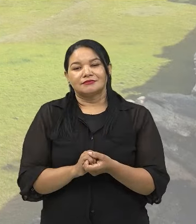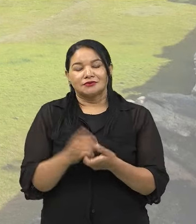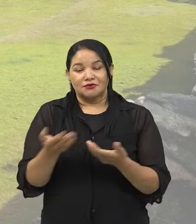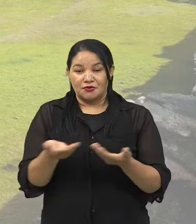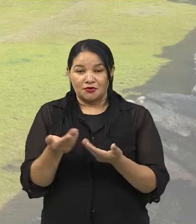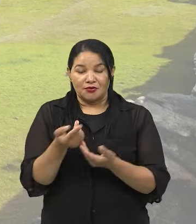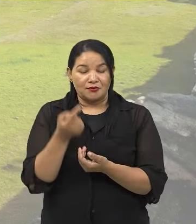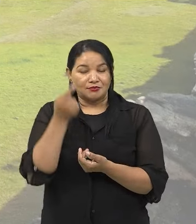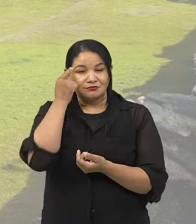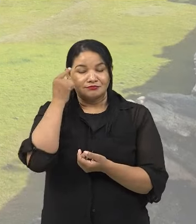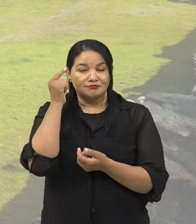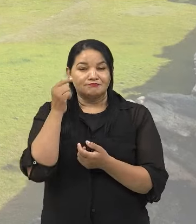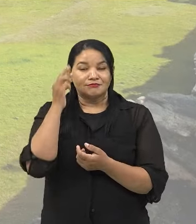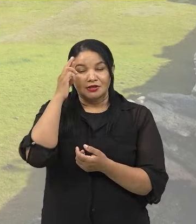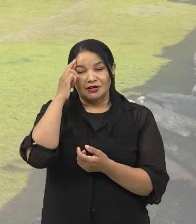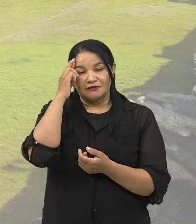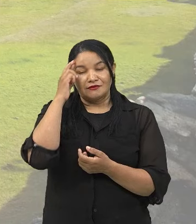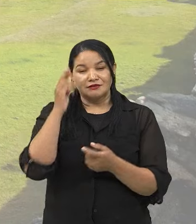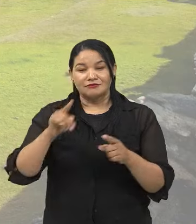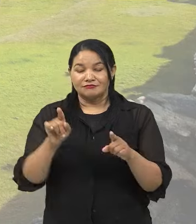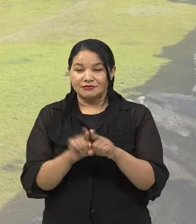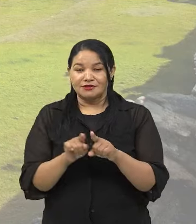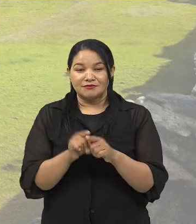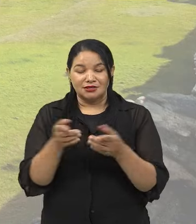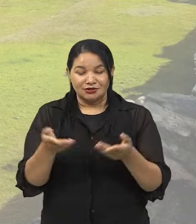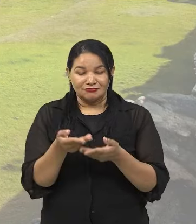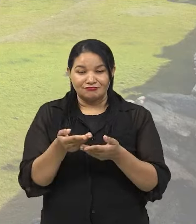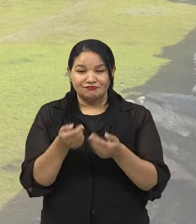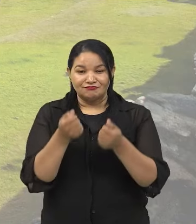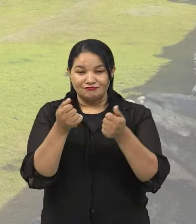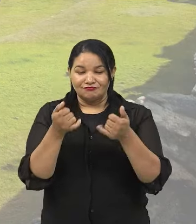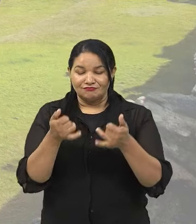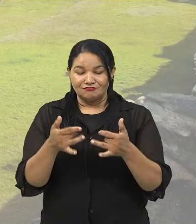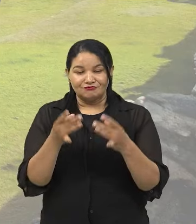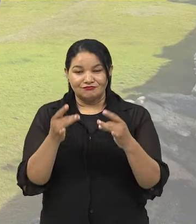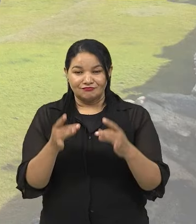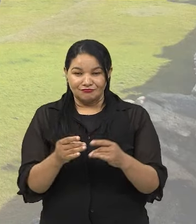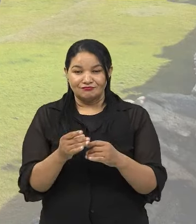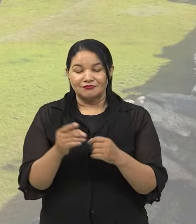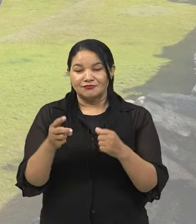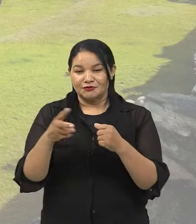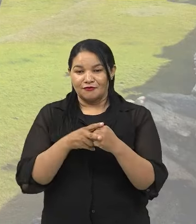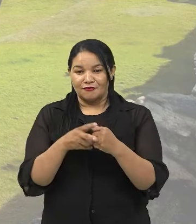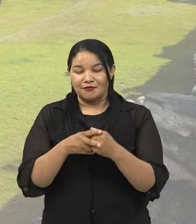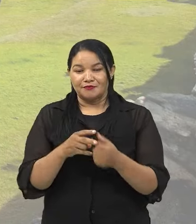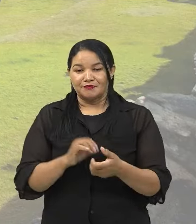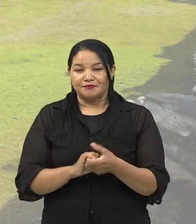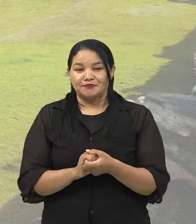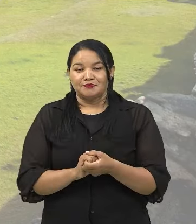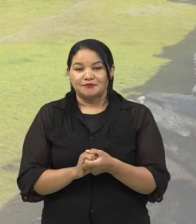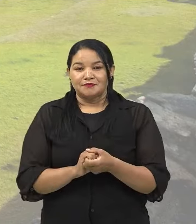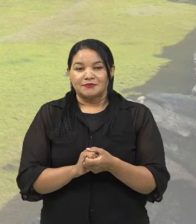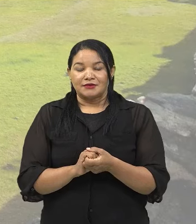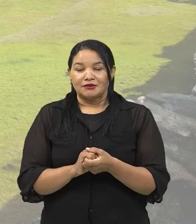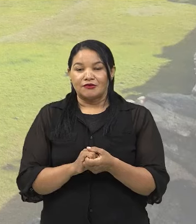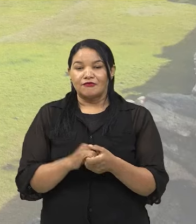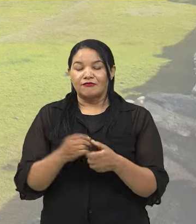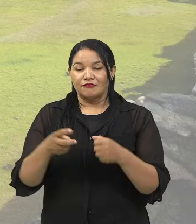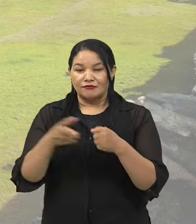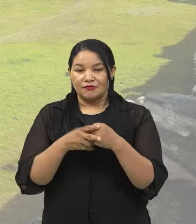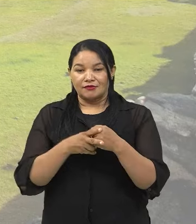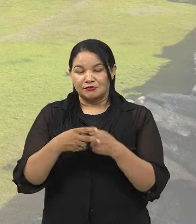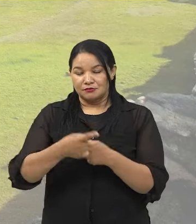pensamento e essa reflexão, nós vamos agora, de fato, aprender os verbos. Então, verbos de primeira conjugação, que são os